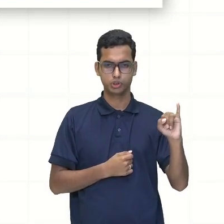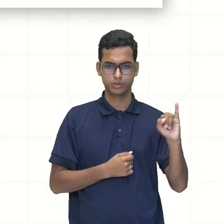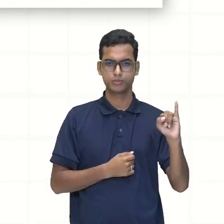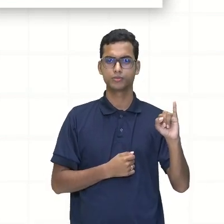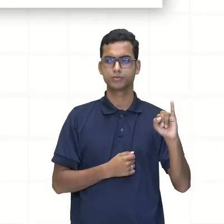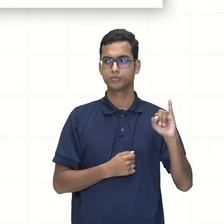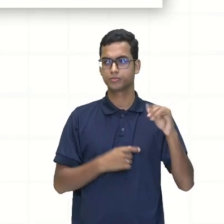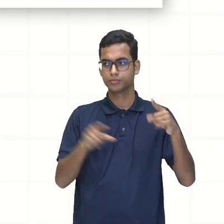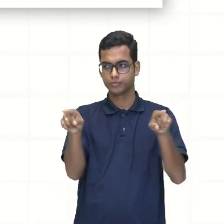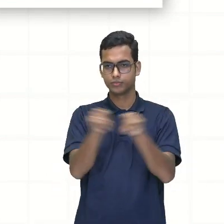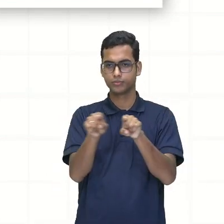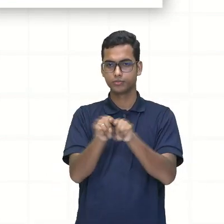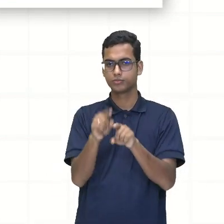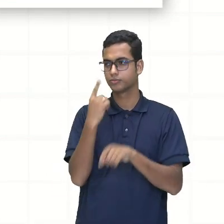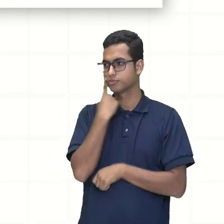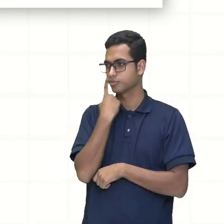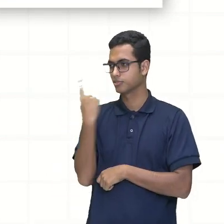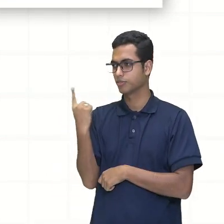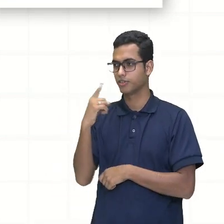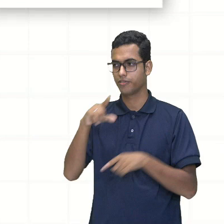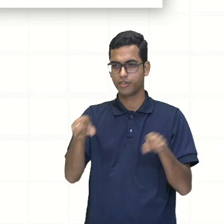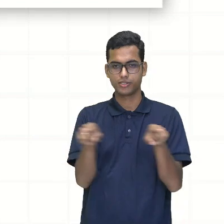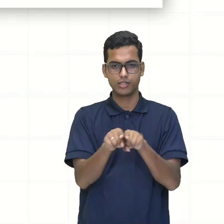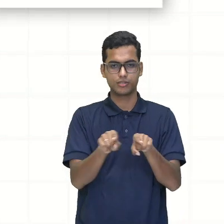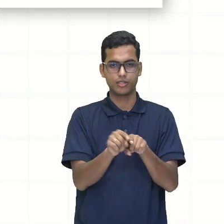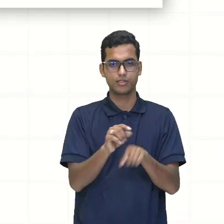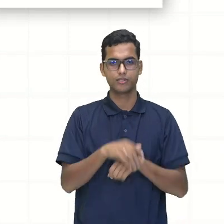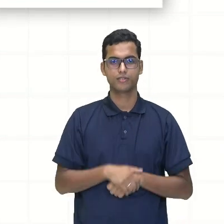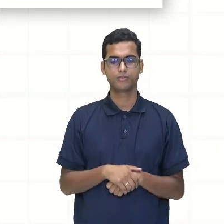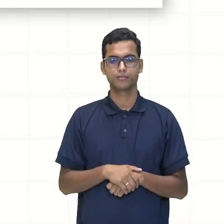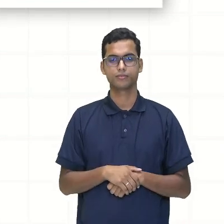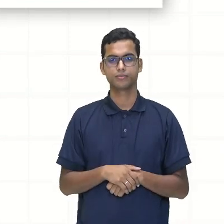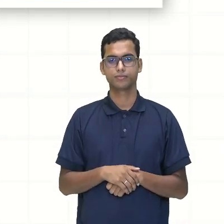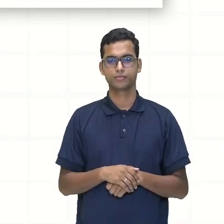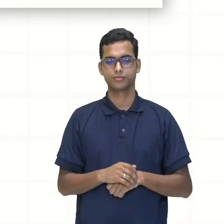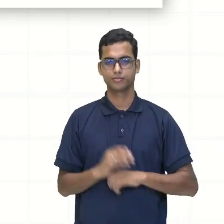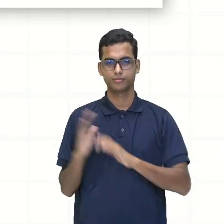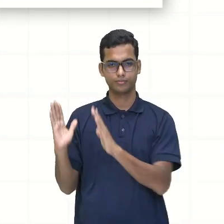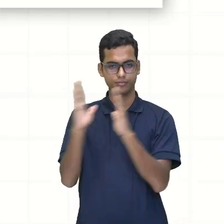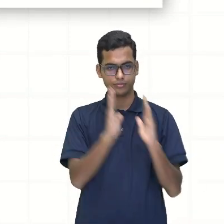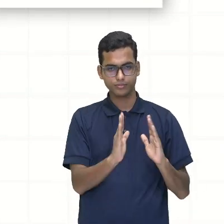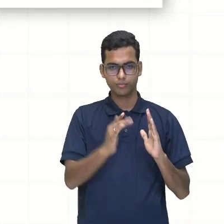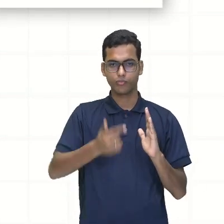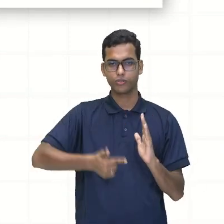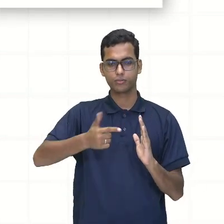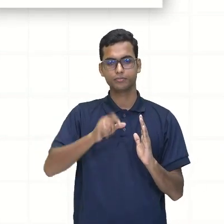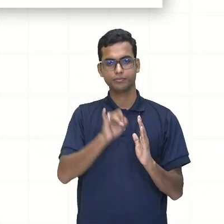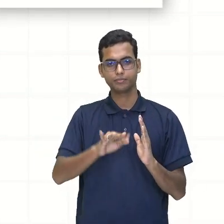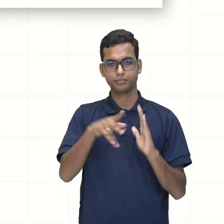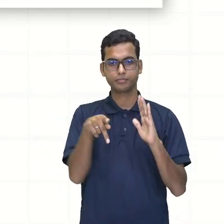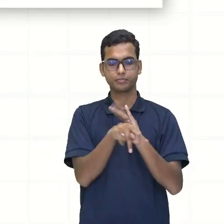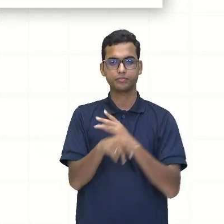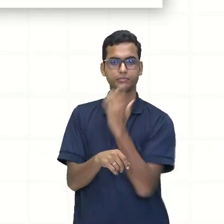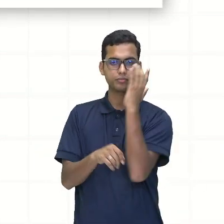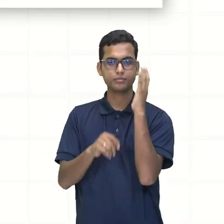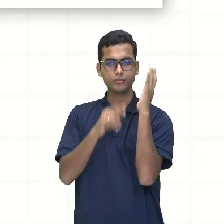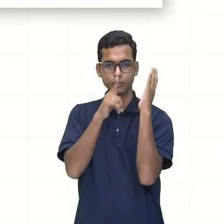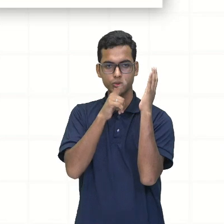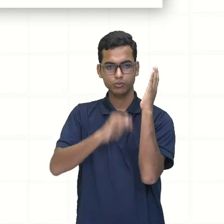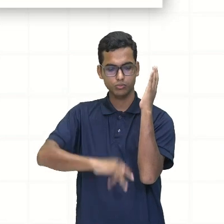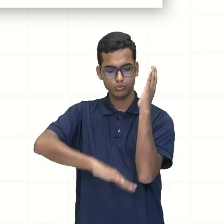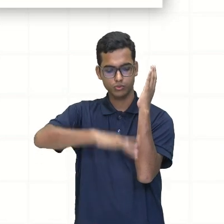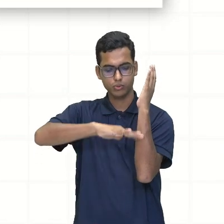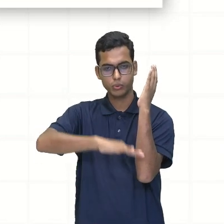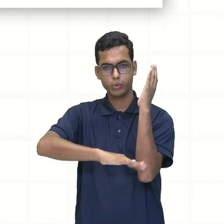né? Observem aqui, que é esse que eu estou marcando agora para vocês. Na primeira imagem, ela está seca e na